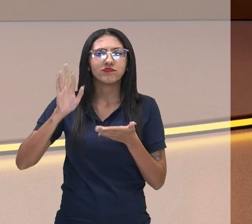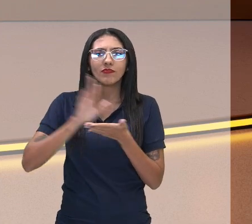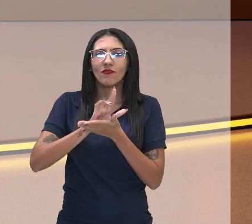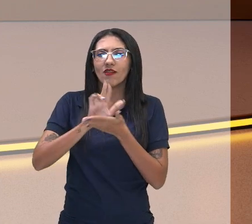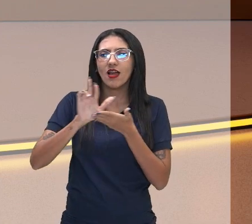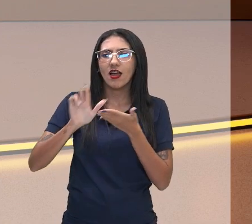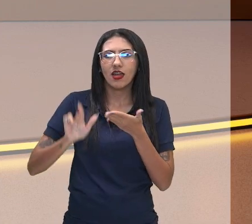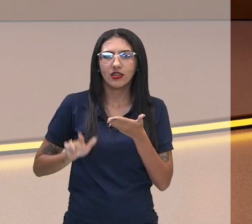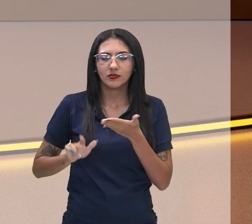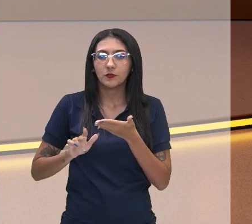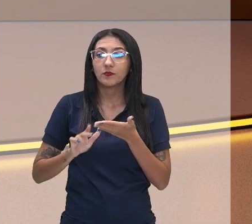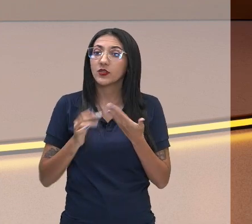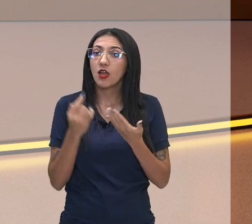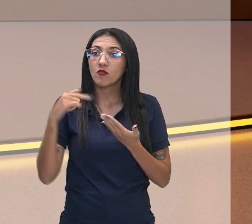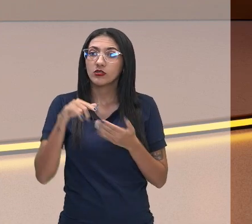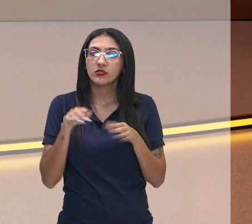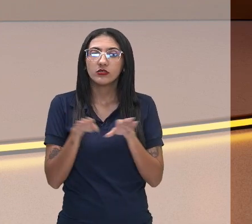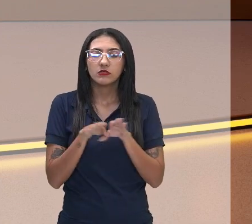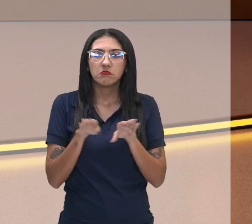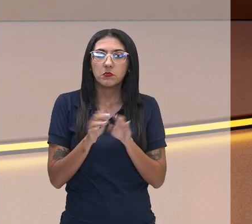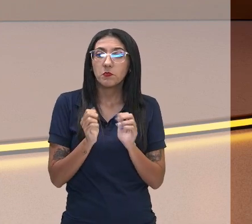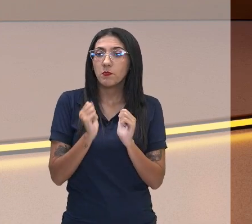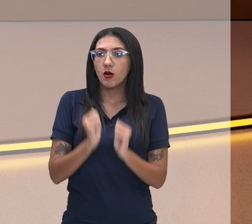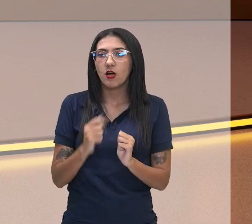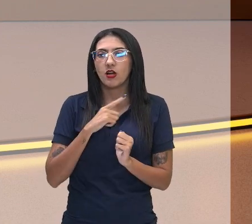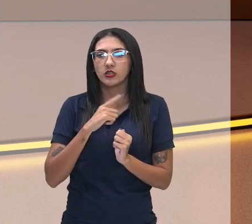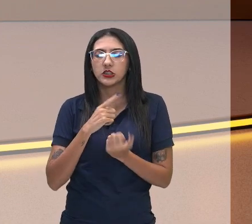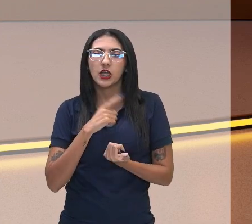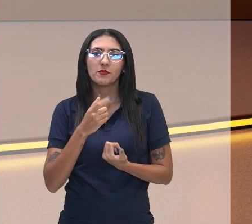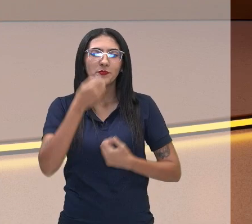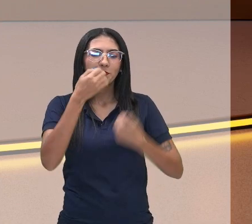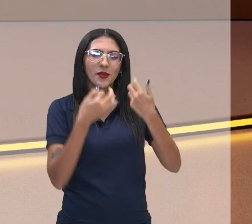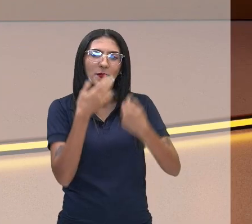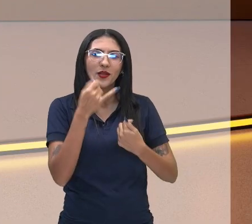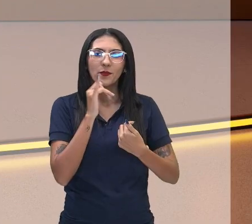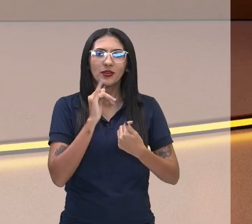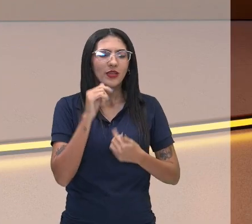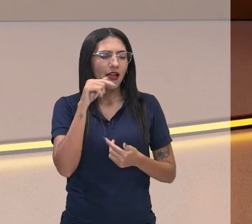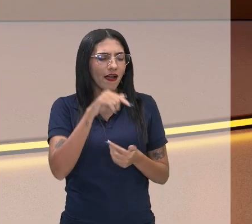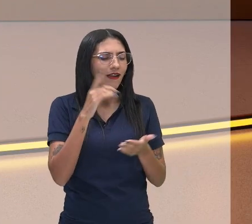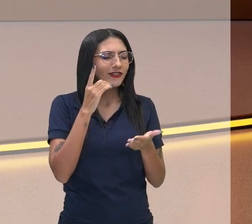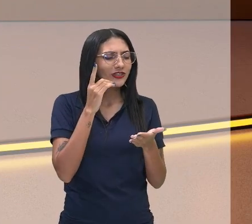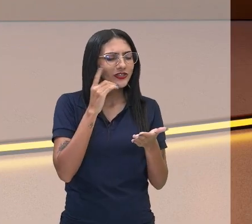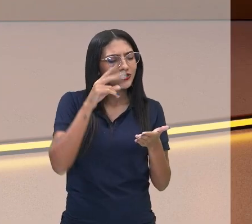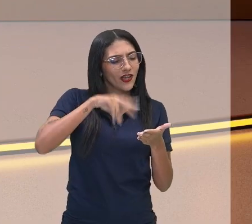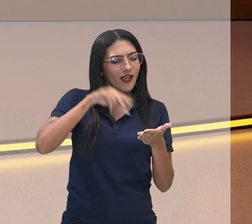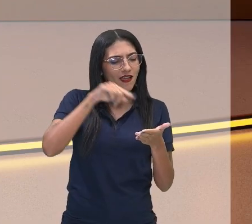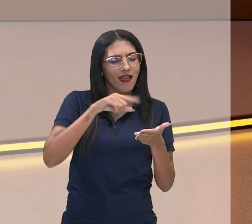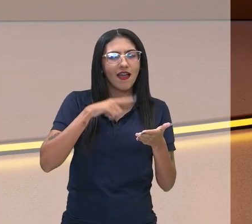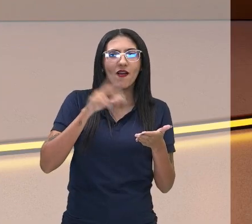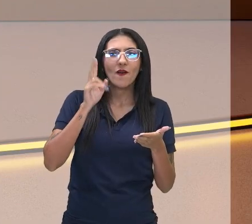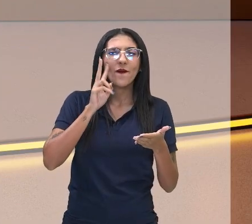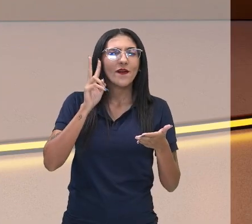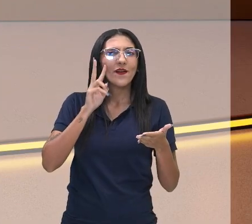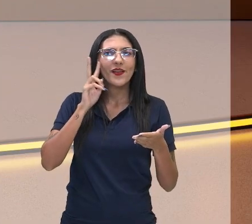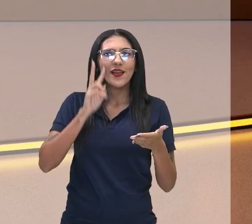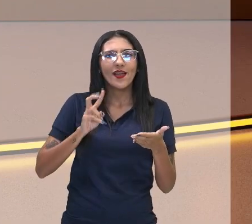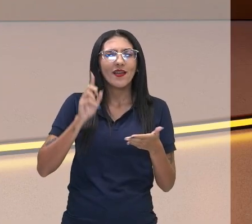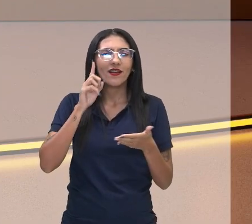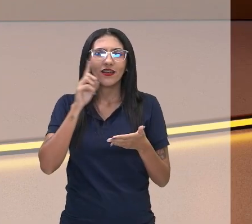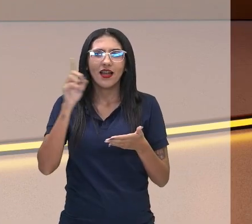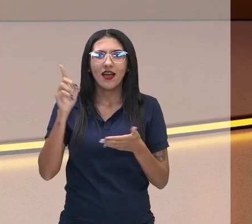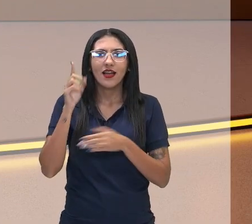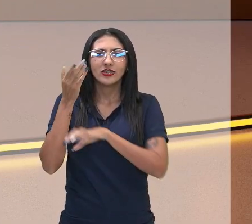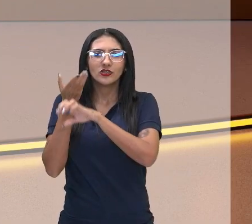mesmo você vai contar histórias referentes àquele dia de aula, daquela anotação que você fez do componente de história